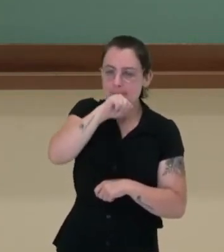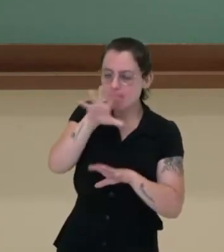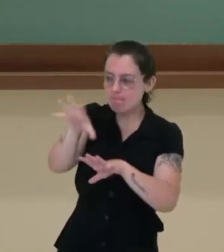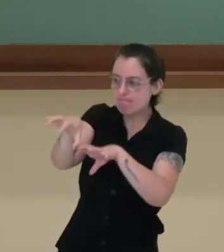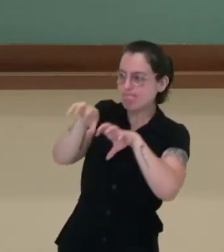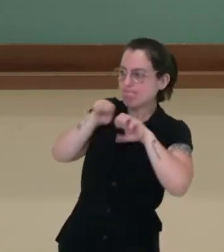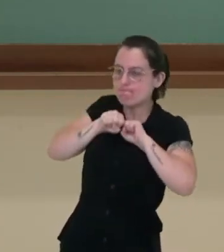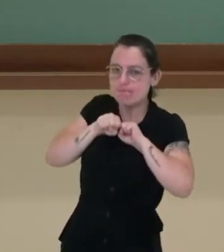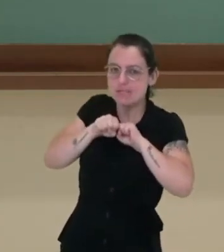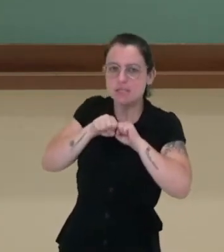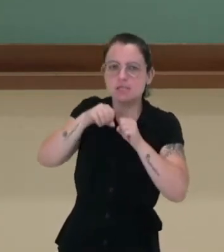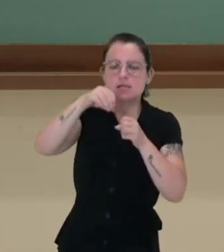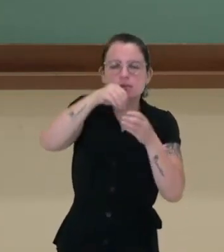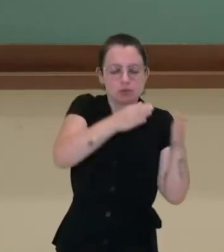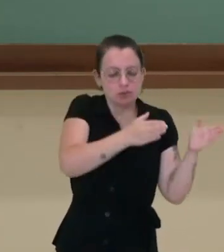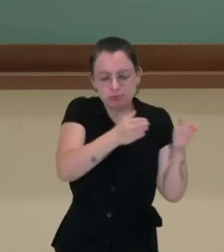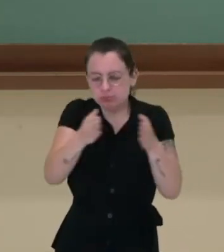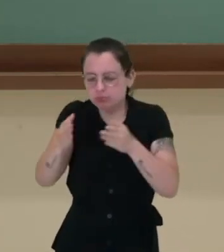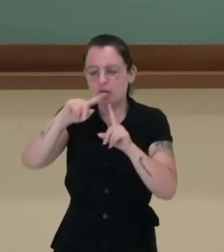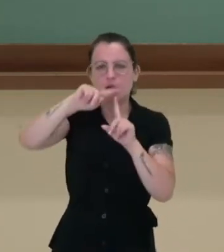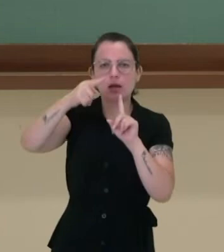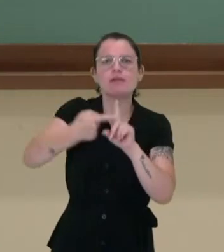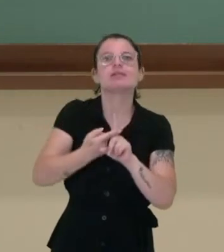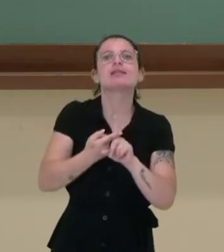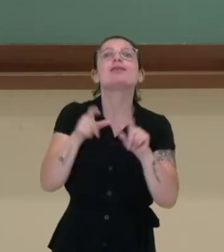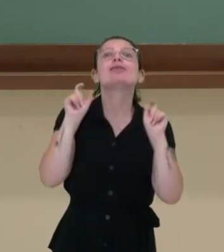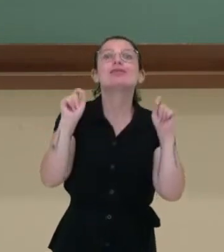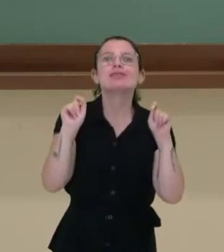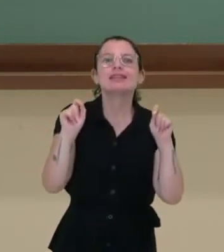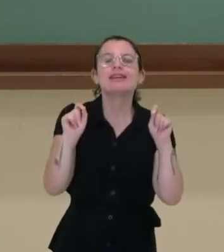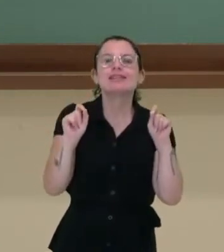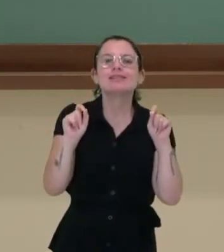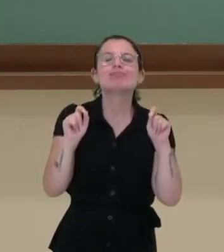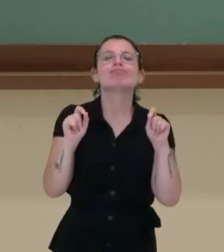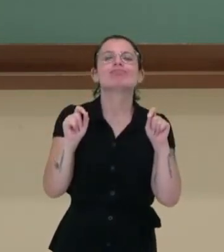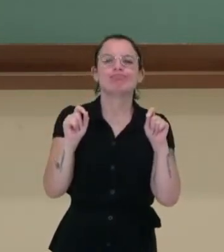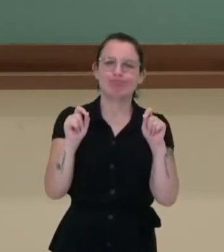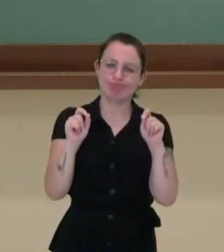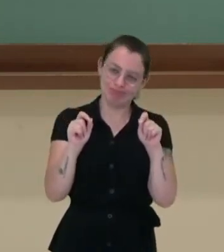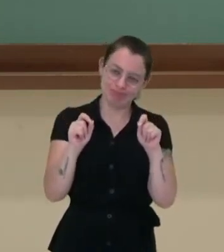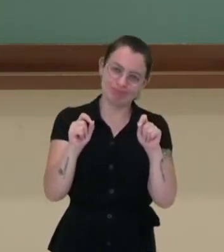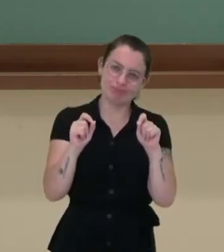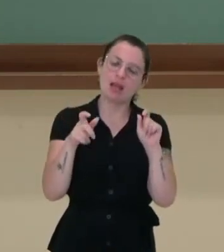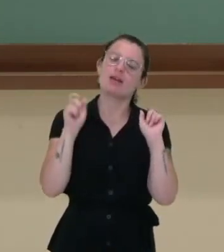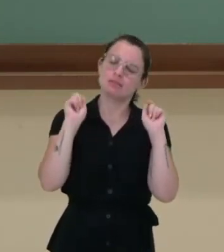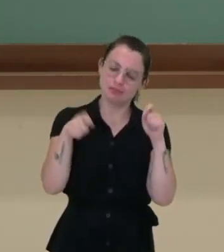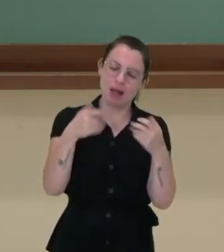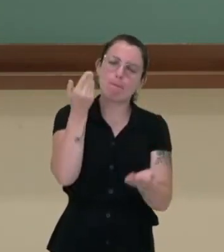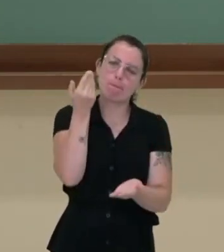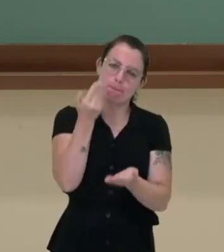rubéola durante a gravidez. Pode causar até mesmo um aborto.